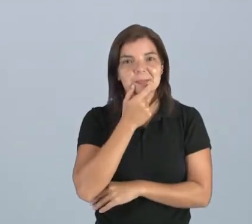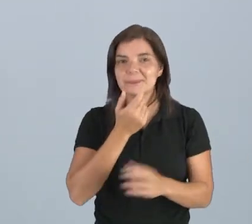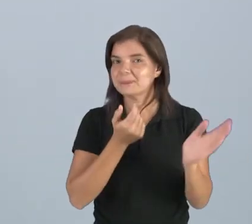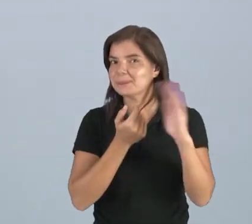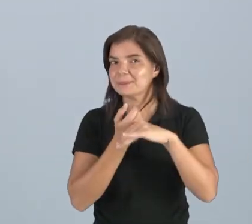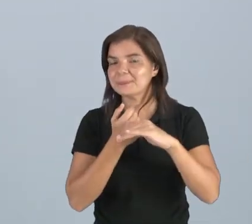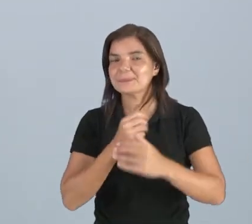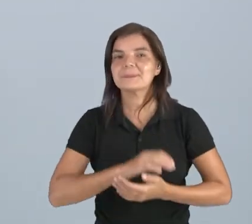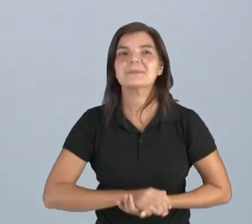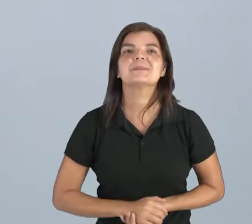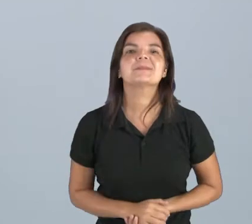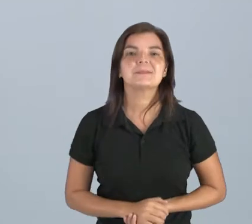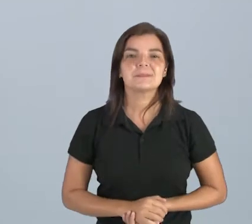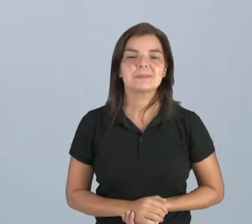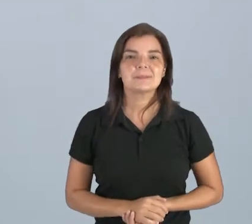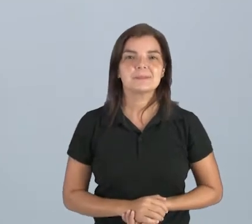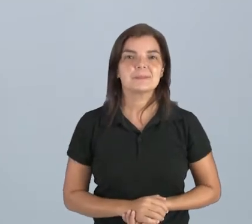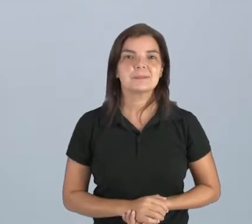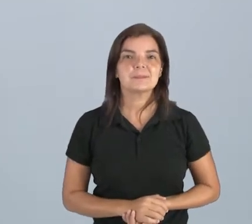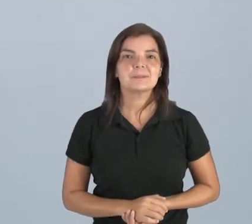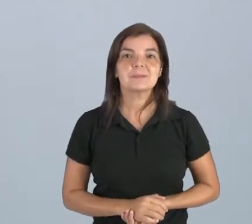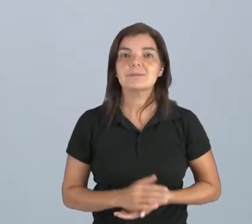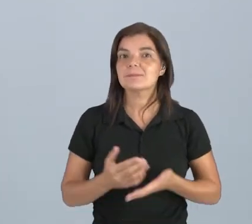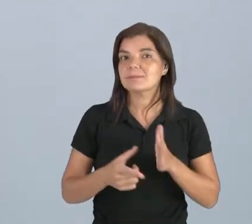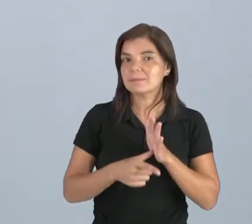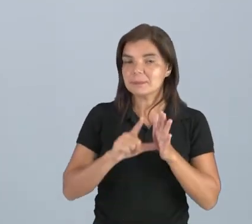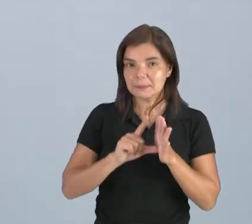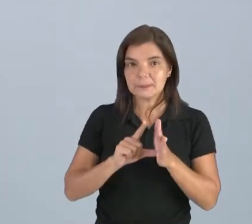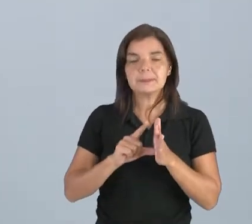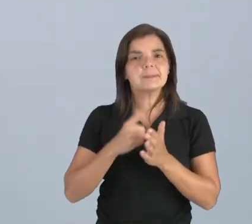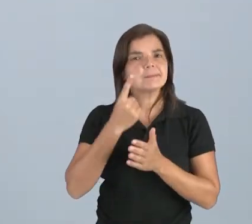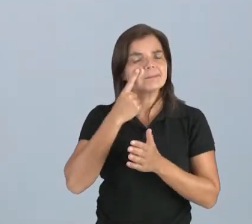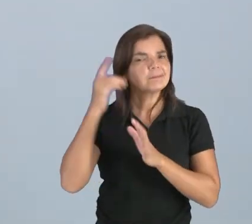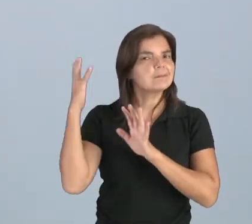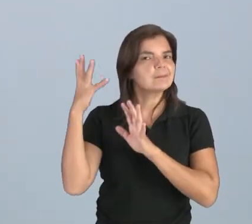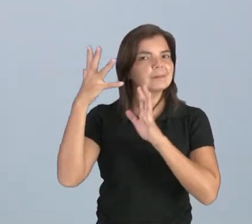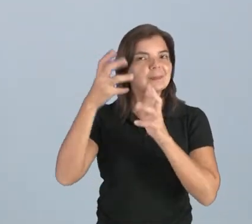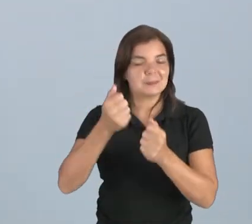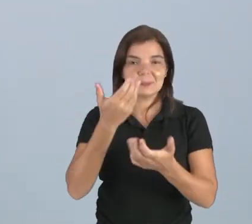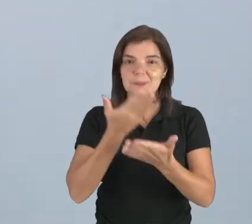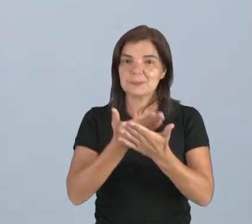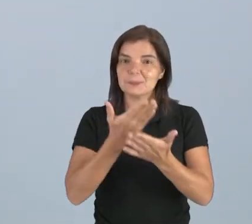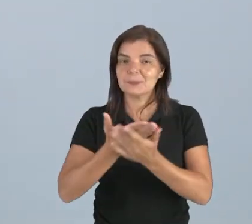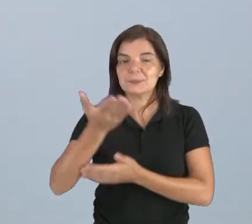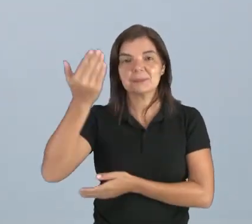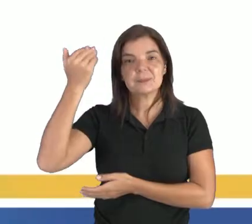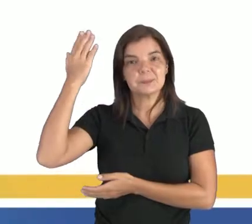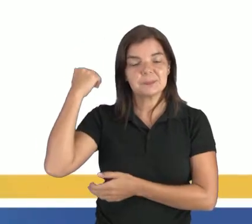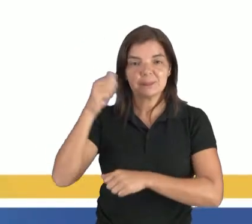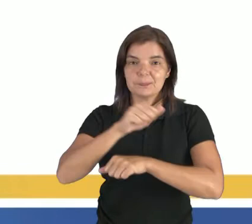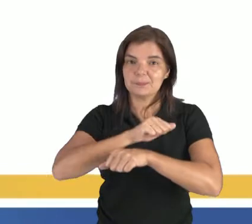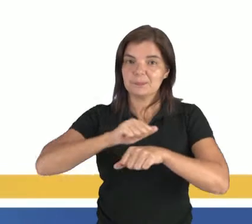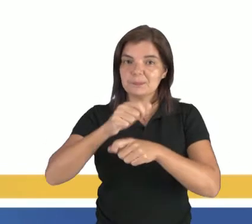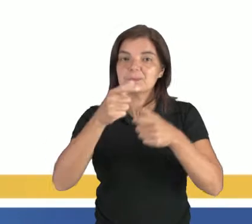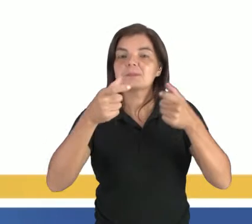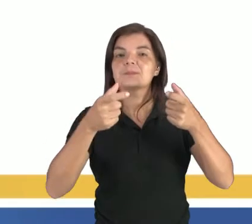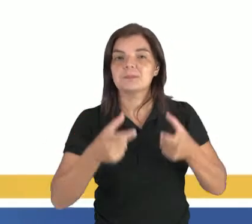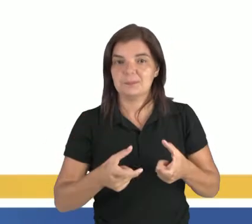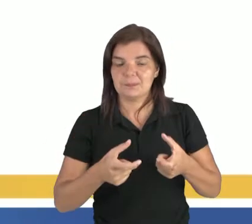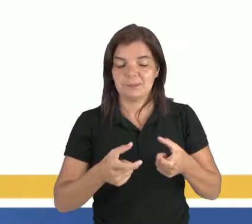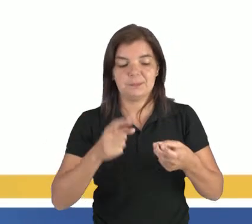go? Tá. Antes de tudo, vamos relembrar a aula passada. Nós vimos advérbios de lugar,